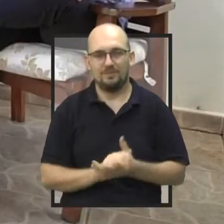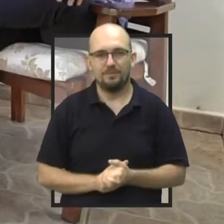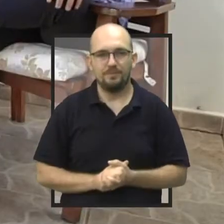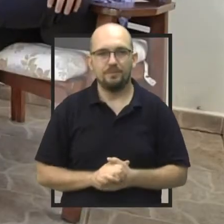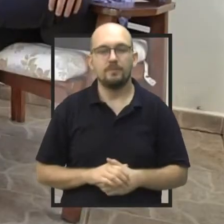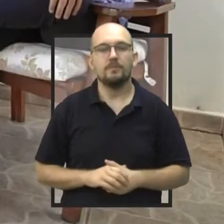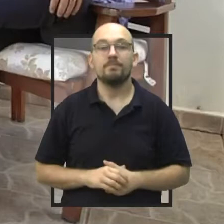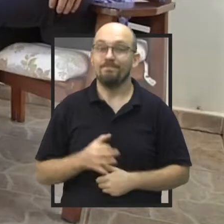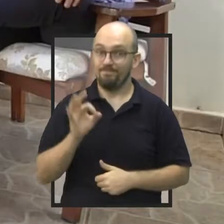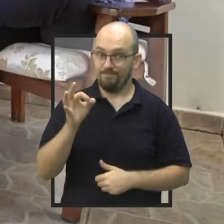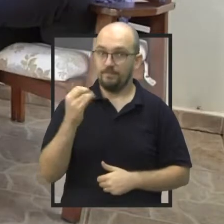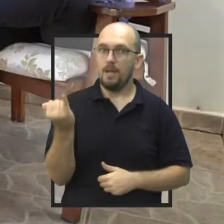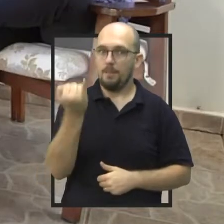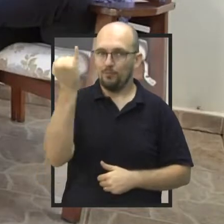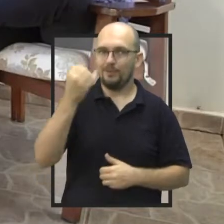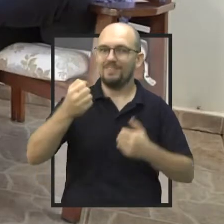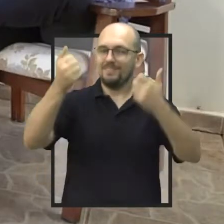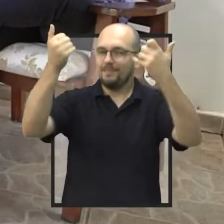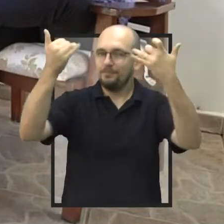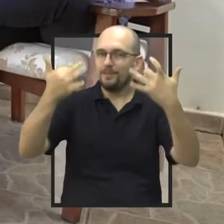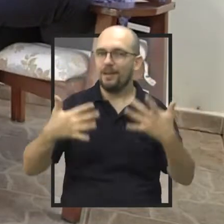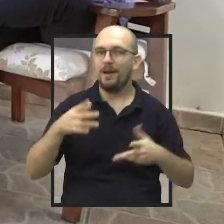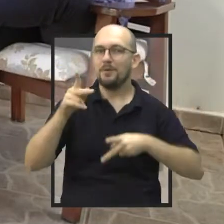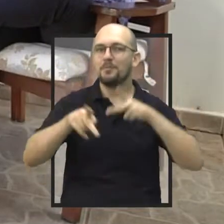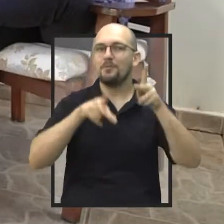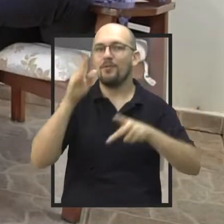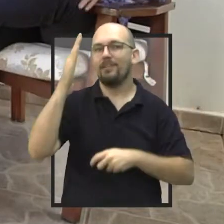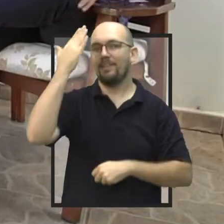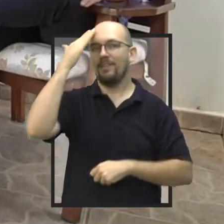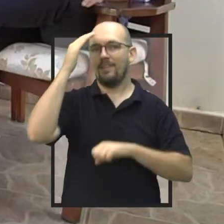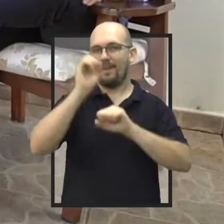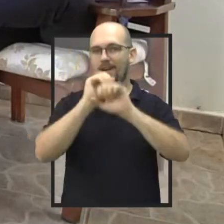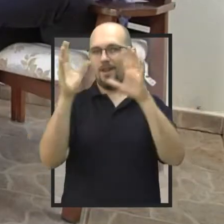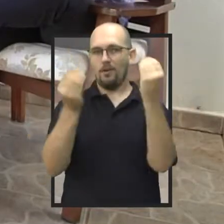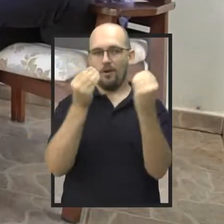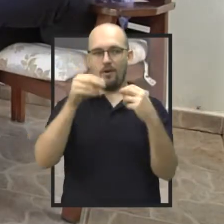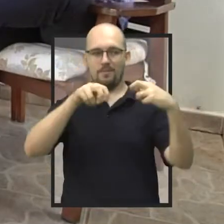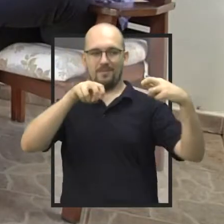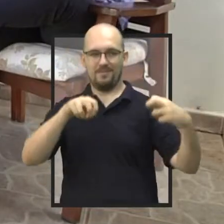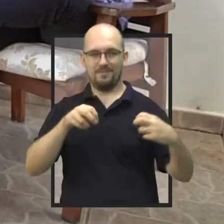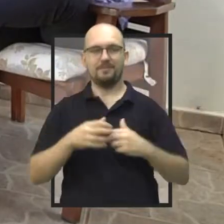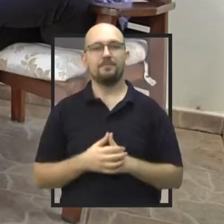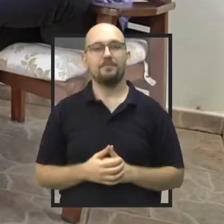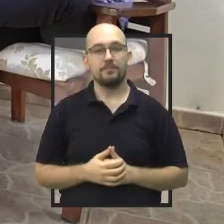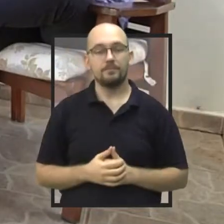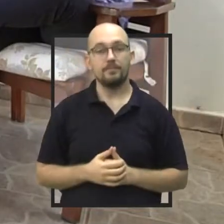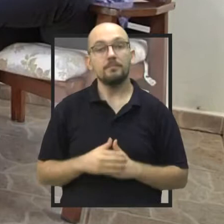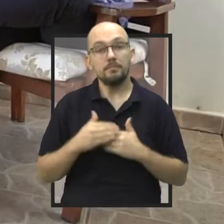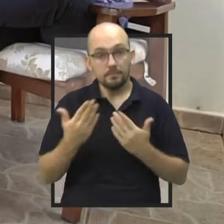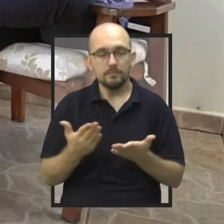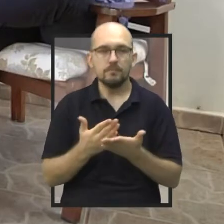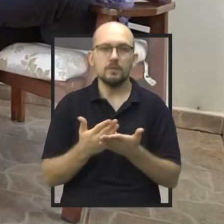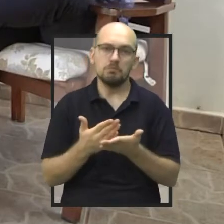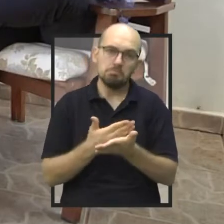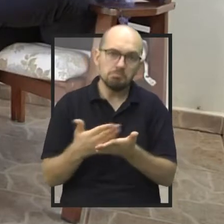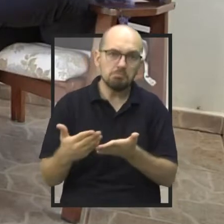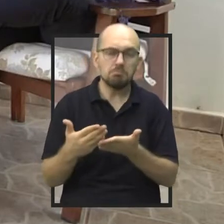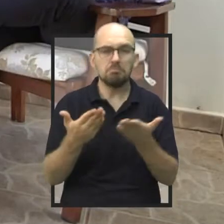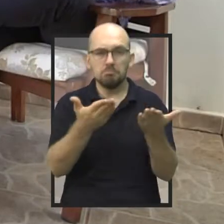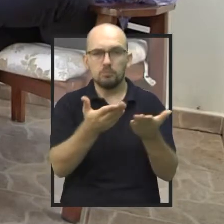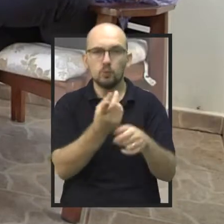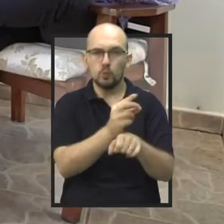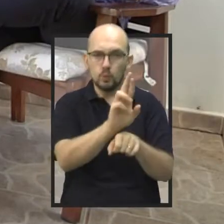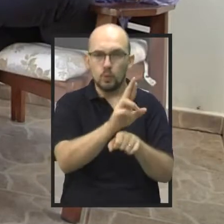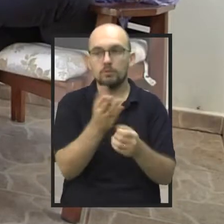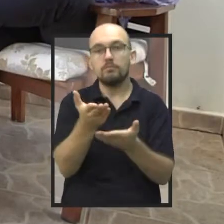deixar esse esclarecimento para o pessoal de casa entender a dinâmica aqui da nossa entrevista. Bom, me permita, doutor, me permita você de casa